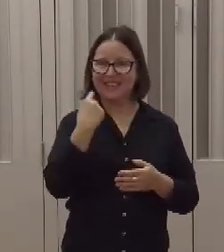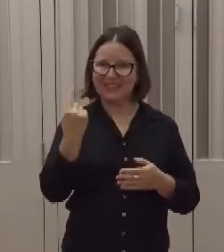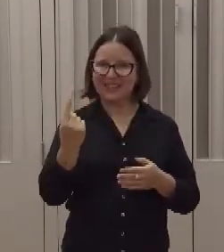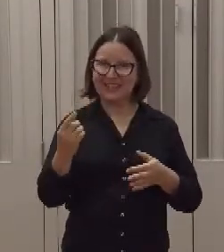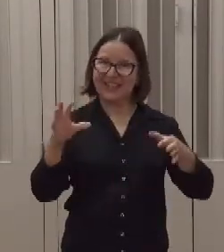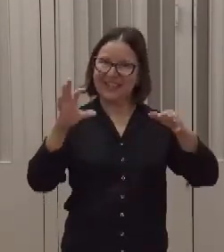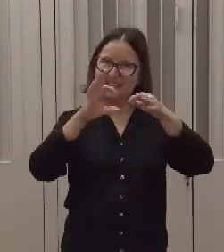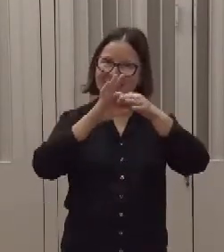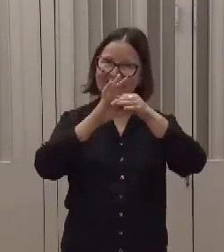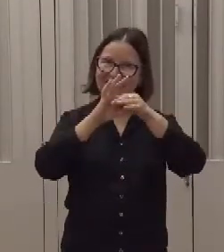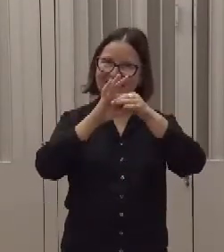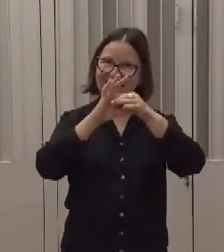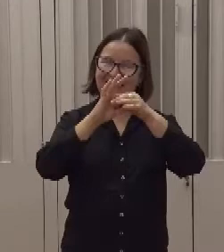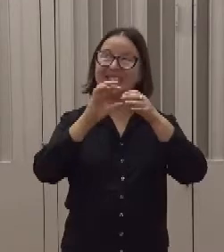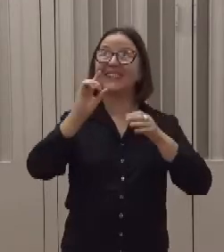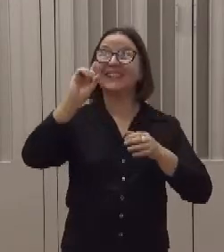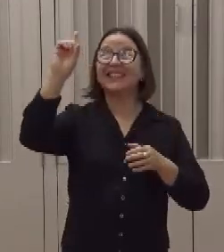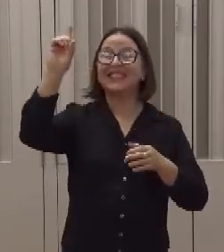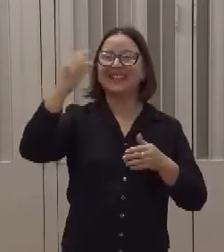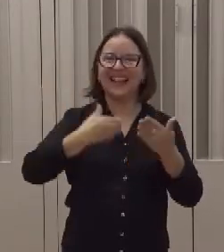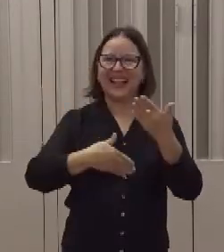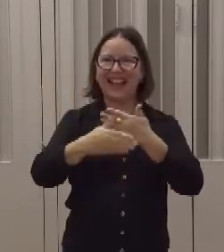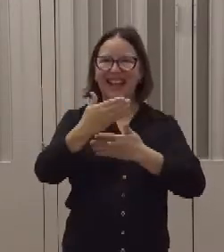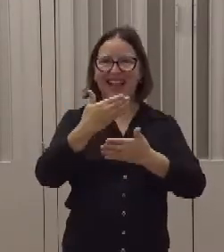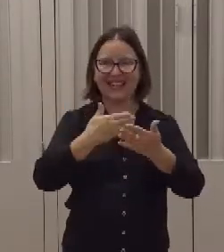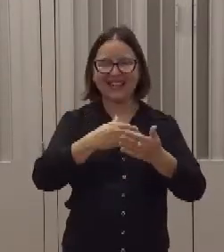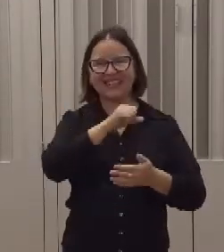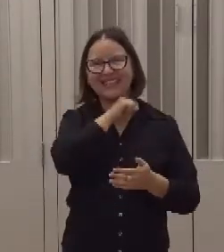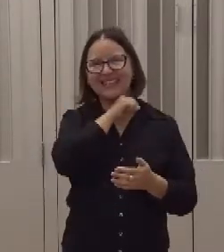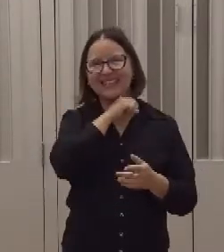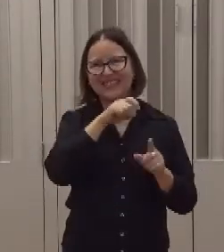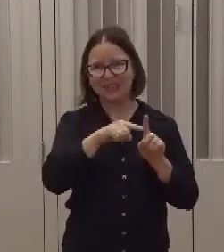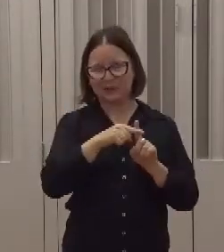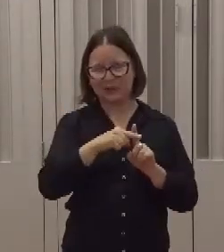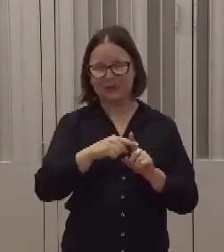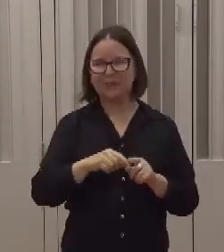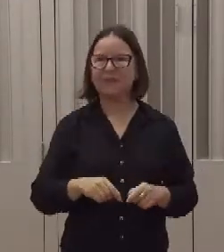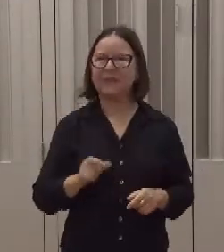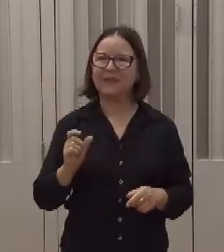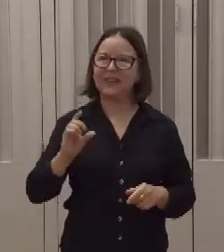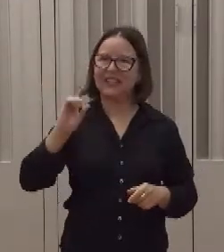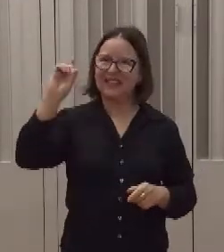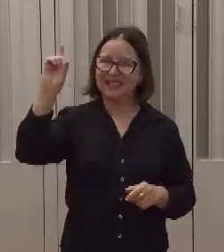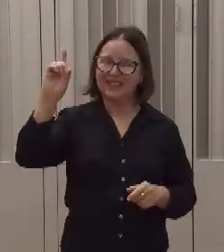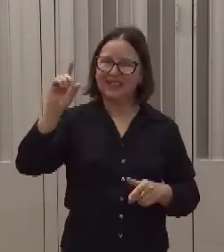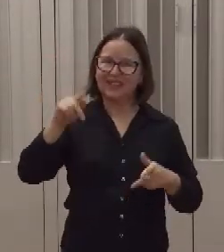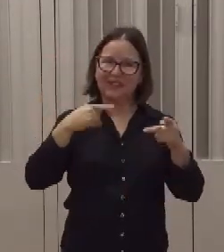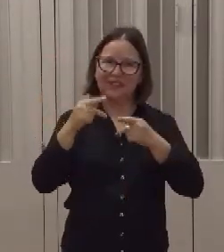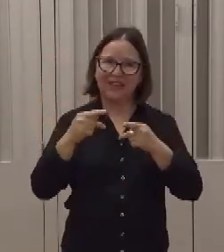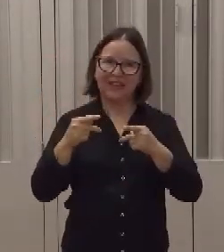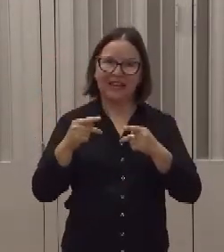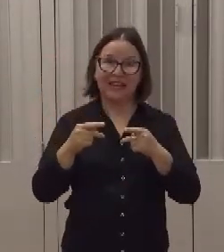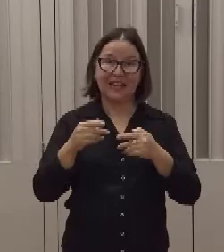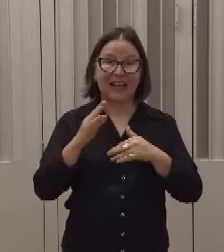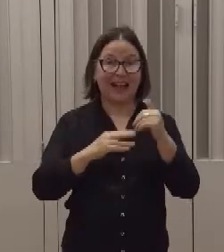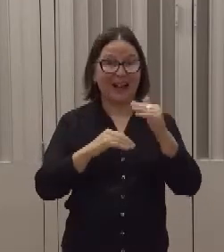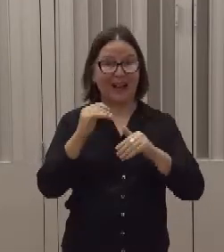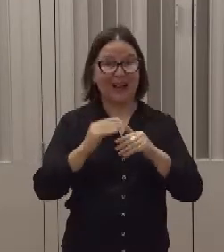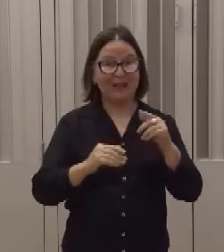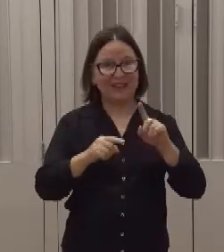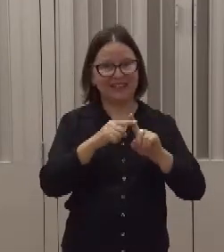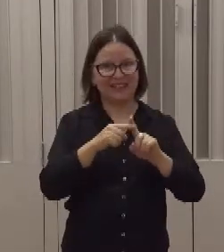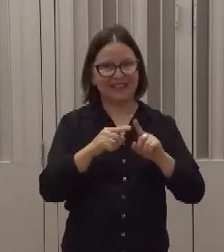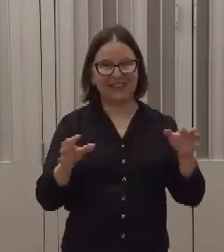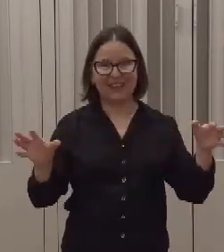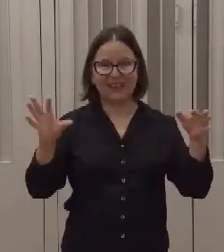cruz. Então a palavra de Deus vai dizer que a obra da cruz reconcilia todas as coisas, quer no céu, quer na